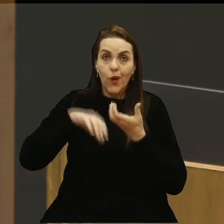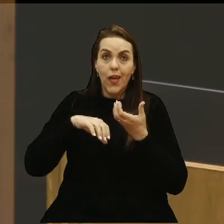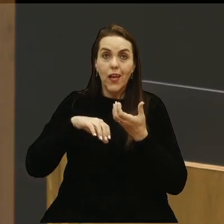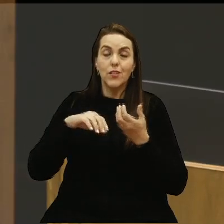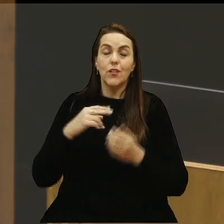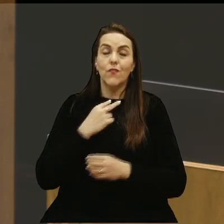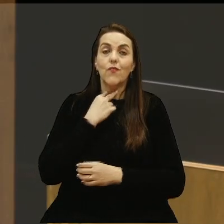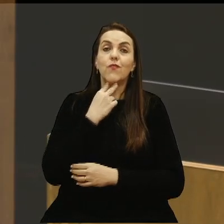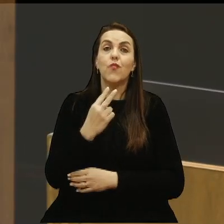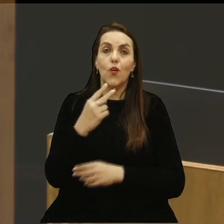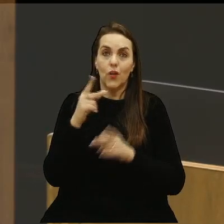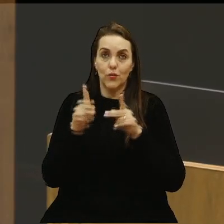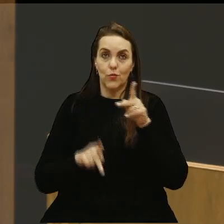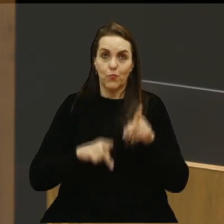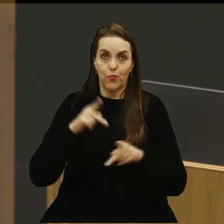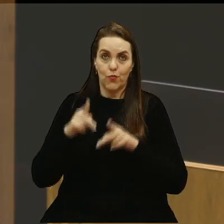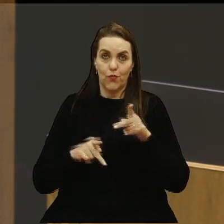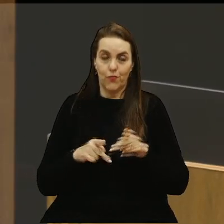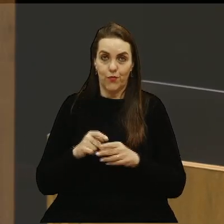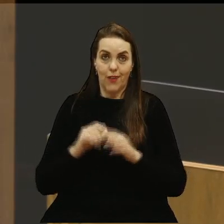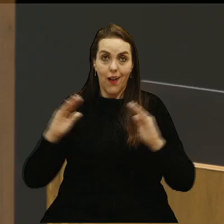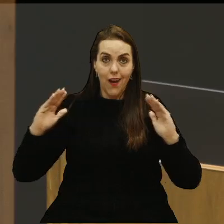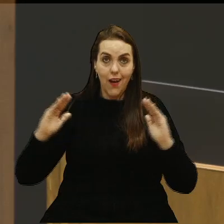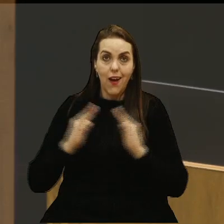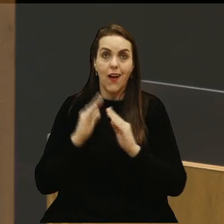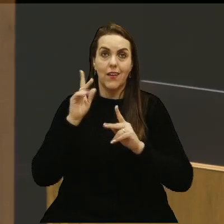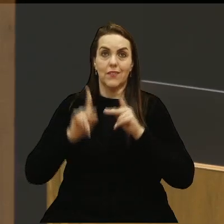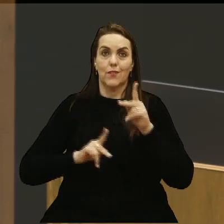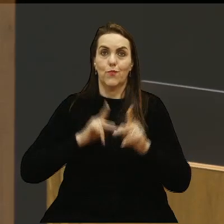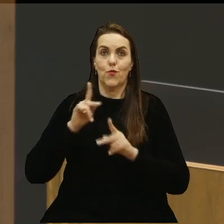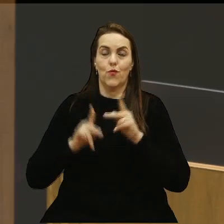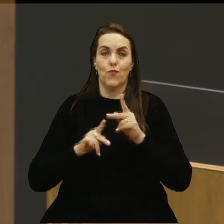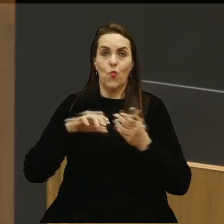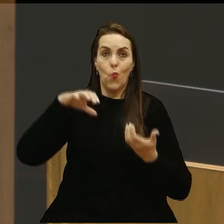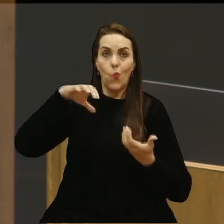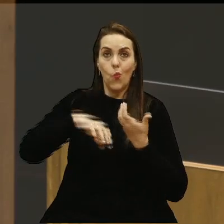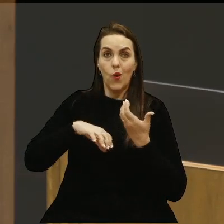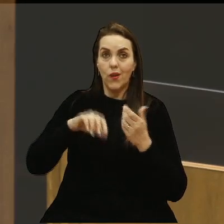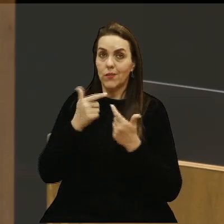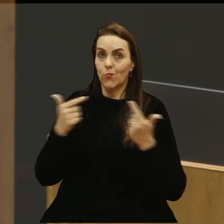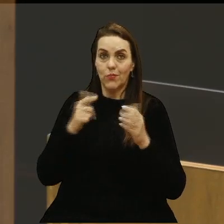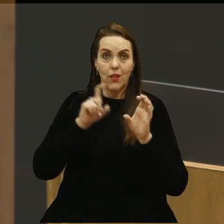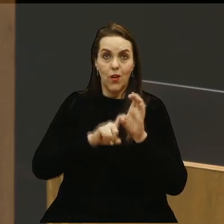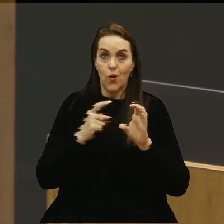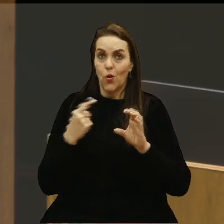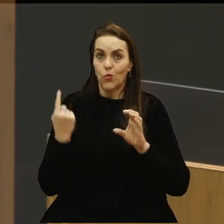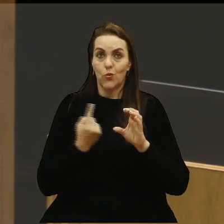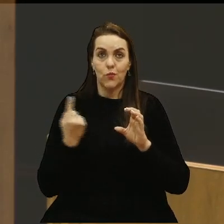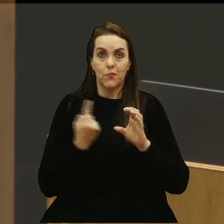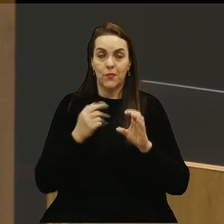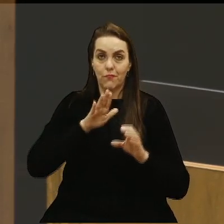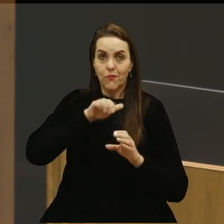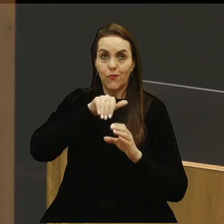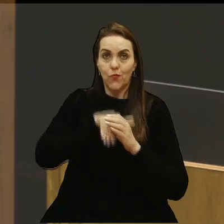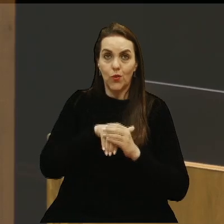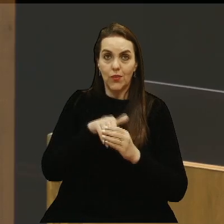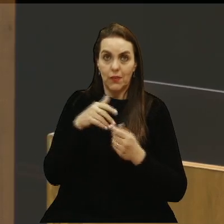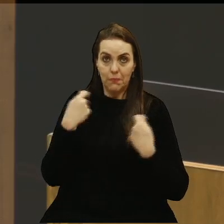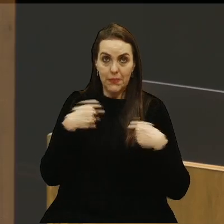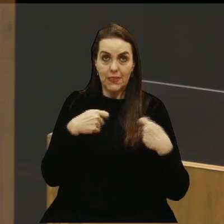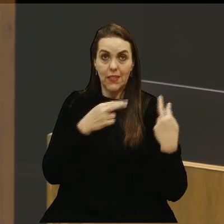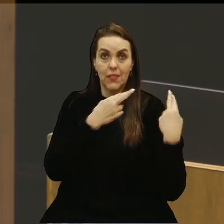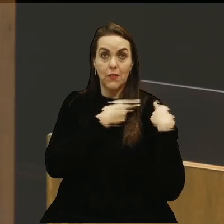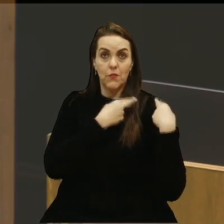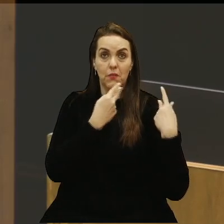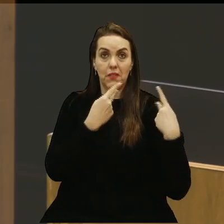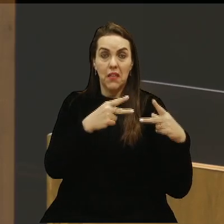do povo. Se o Congresso não tem autonomia para votar aquilo que ele deve votar, para que